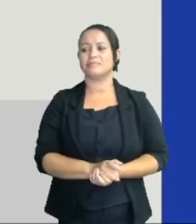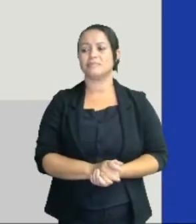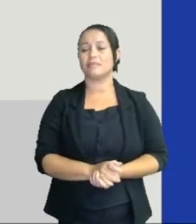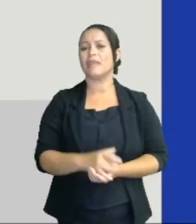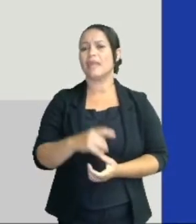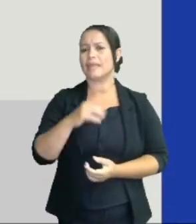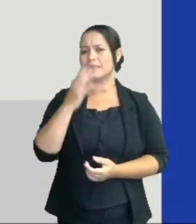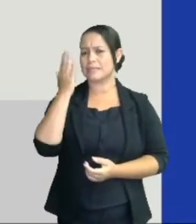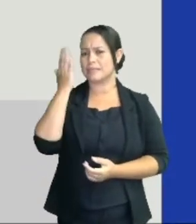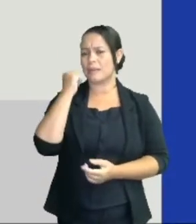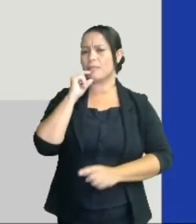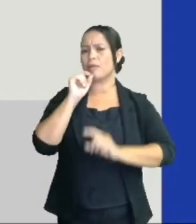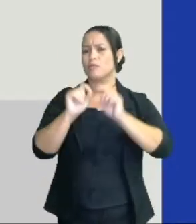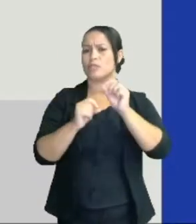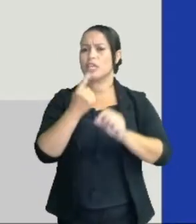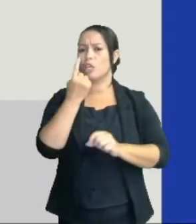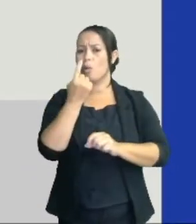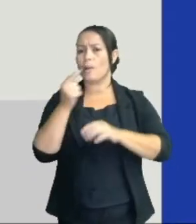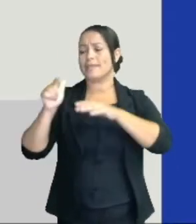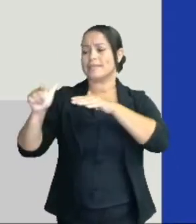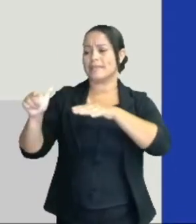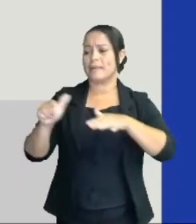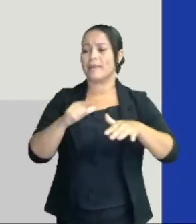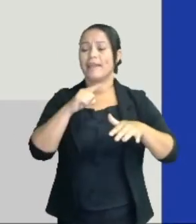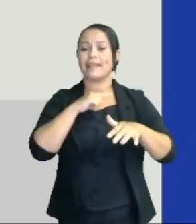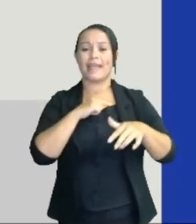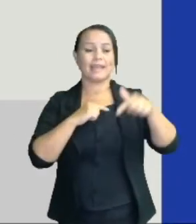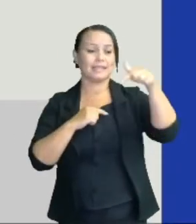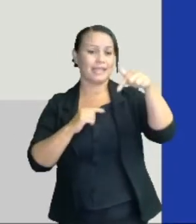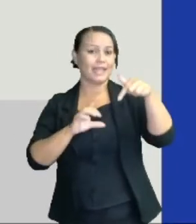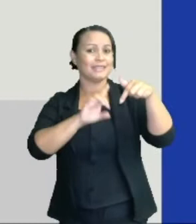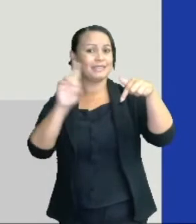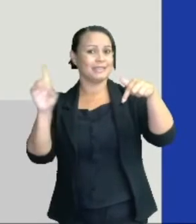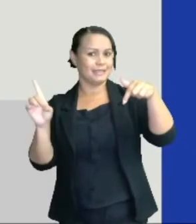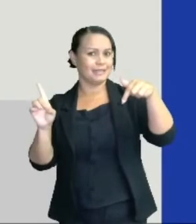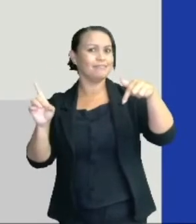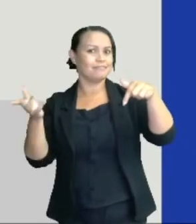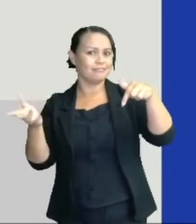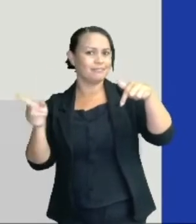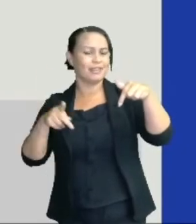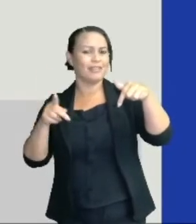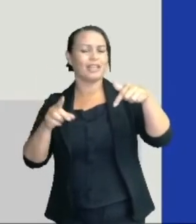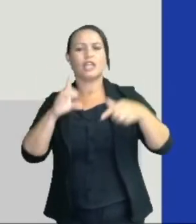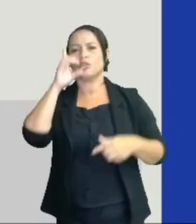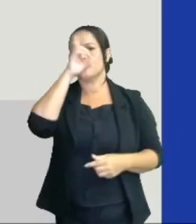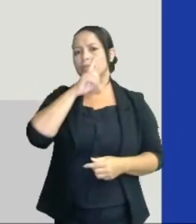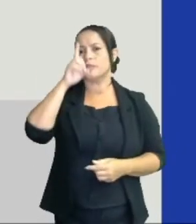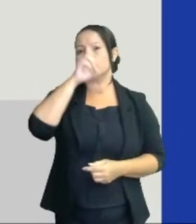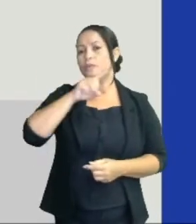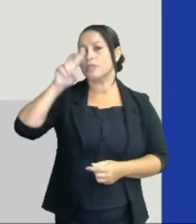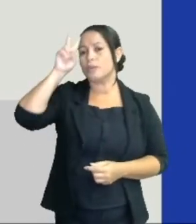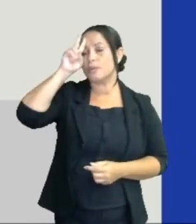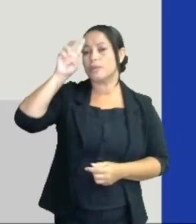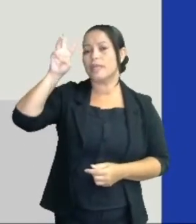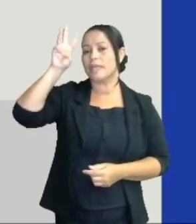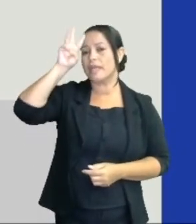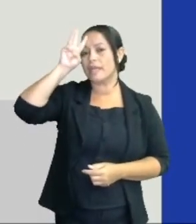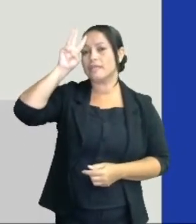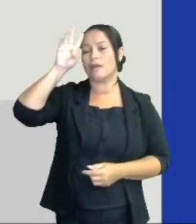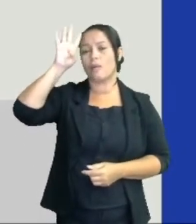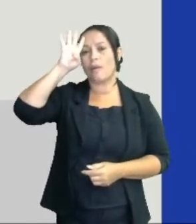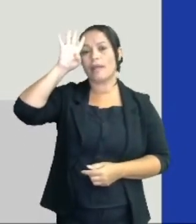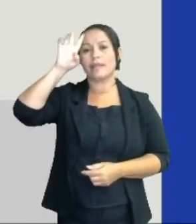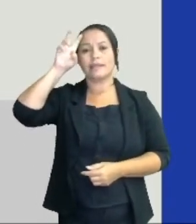A gente sabe que uma semana tem 7 dias, não é mesmo? Domingo, segunda,